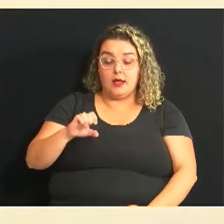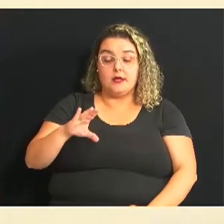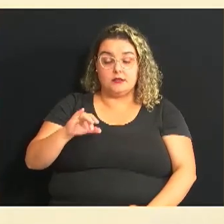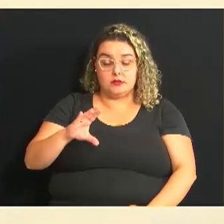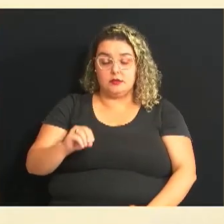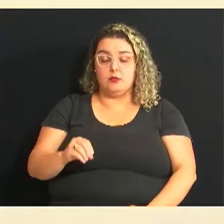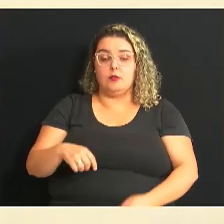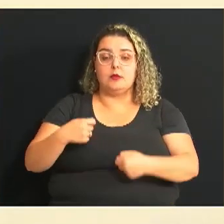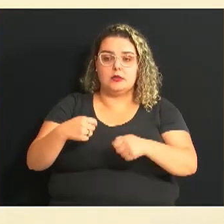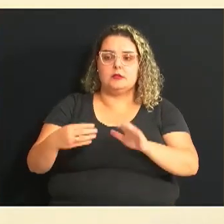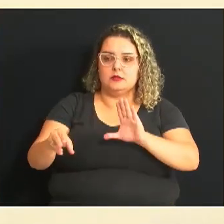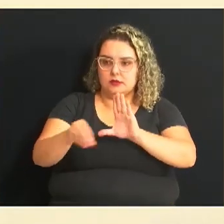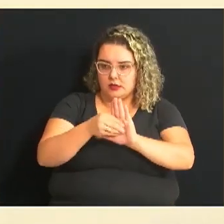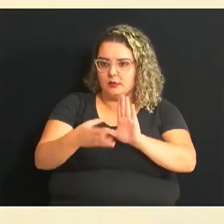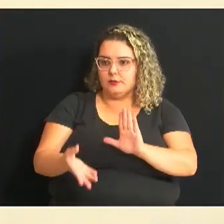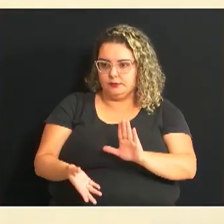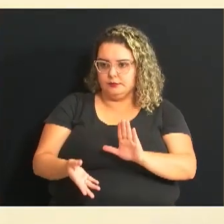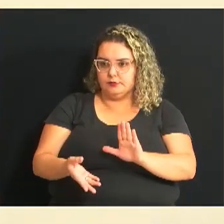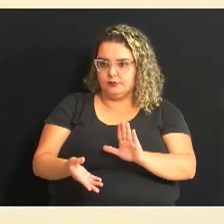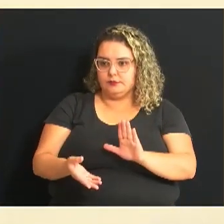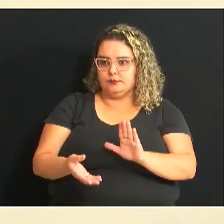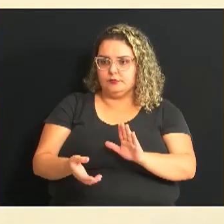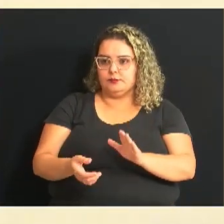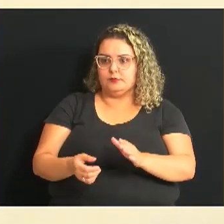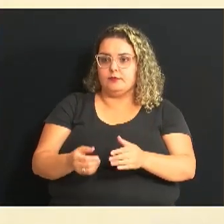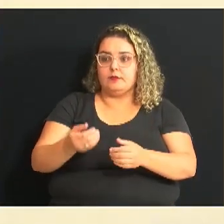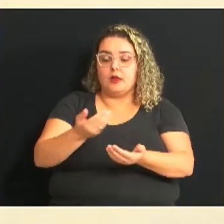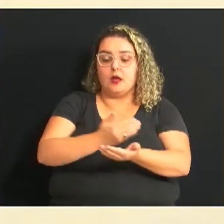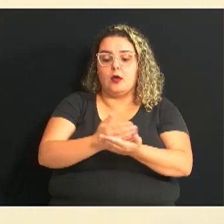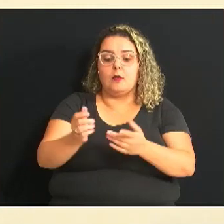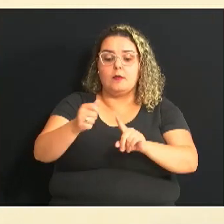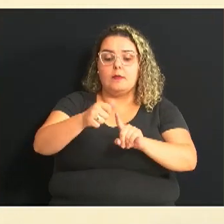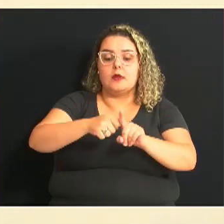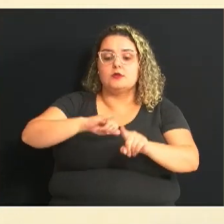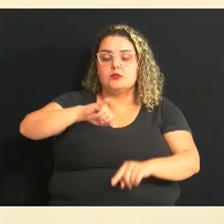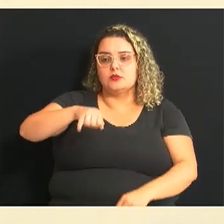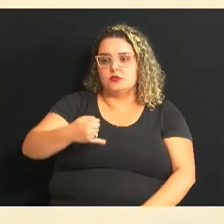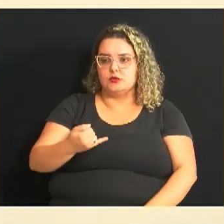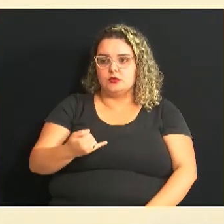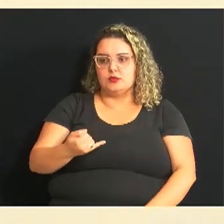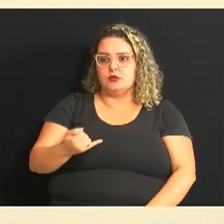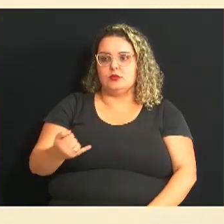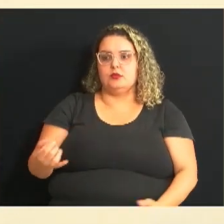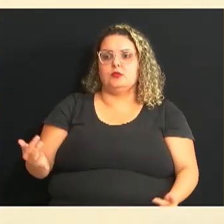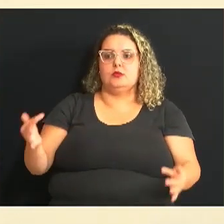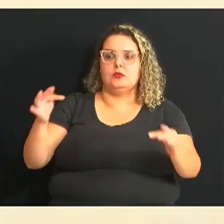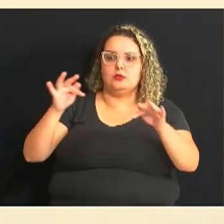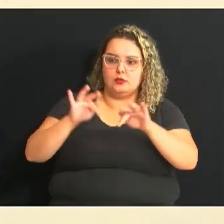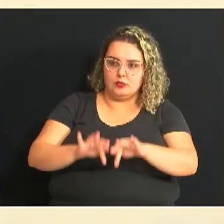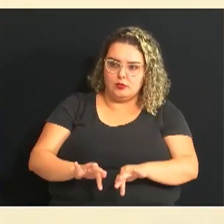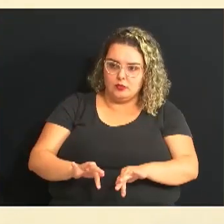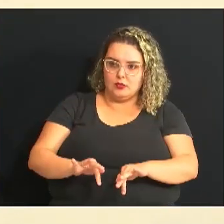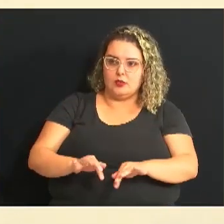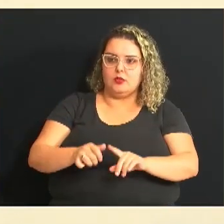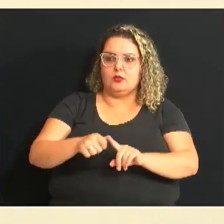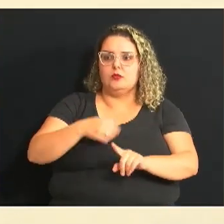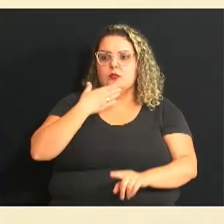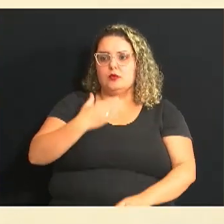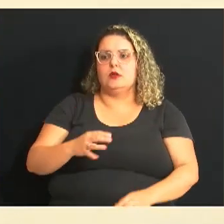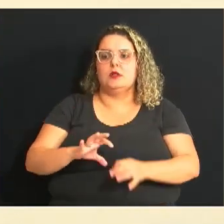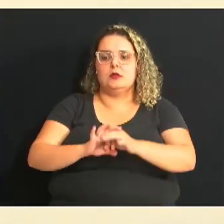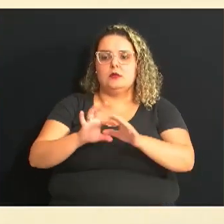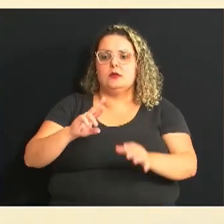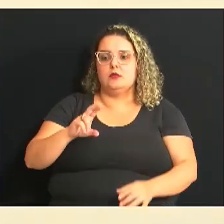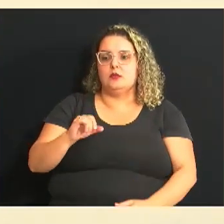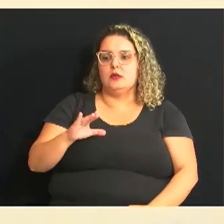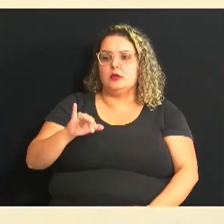Então, esse recibo ele é disponibilizado no início de janeiro. Nós fazemos o encerramento do exercício e disponibilizamos o recibo. Por que